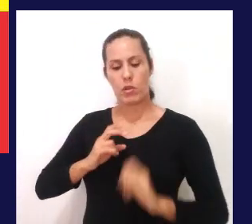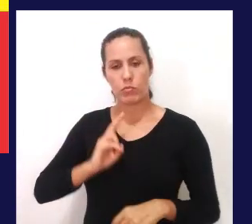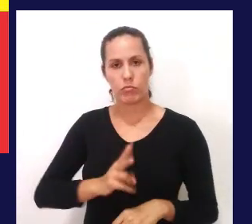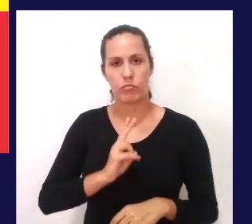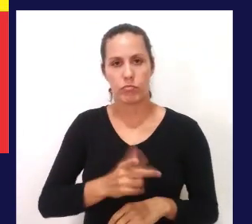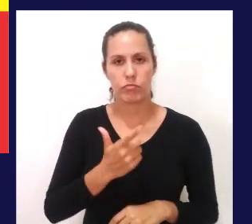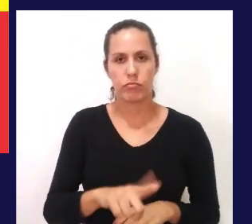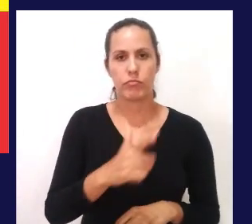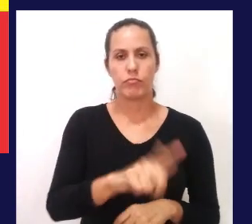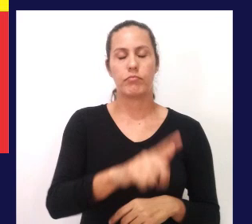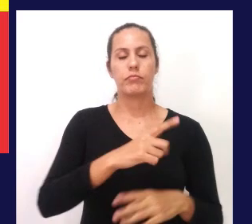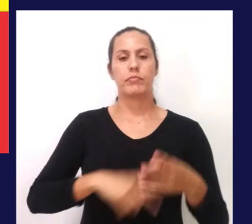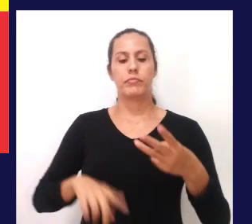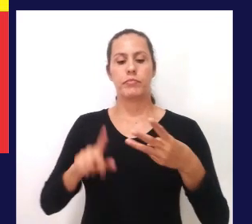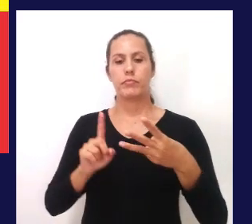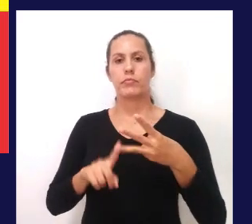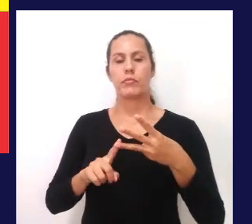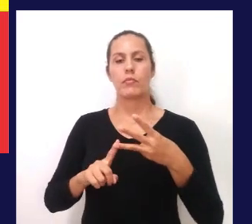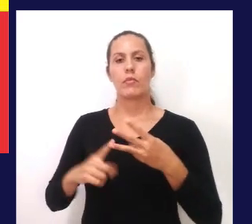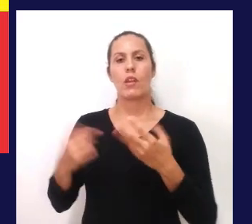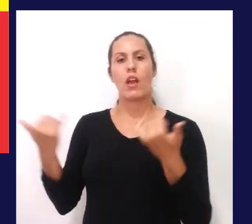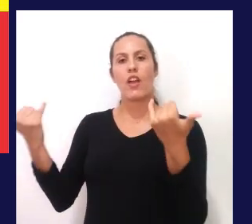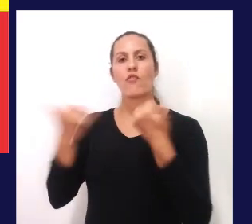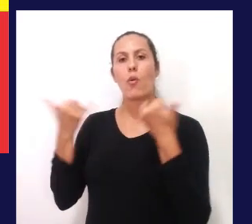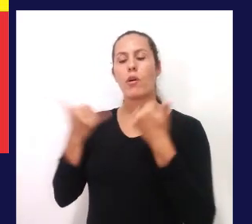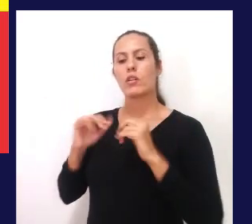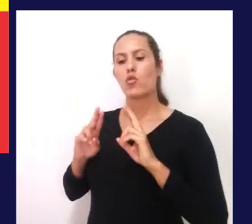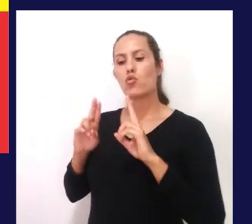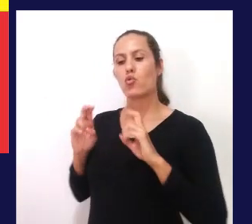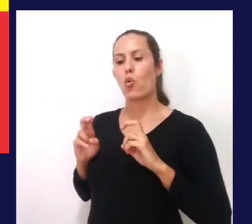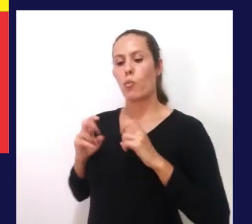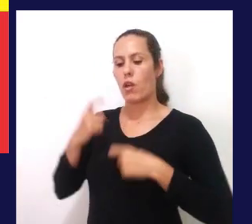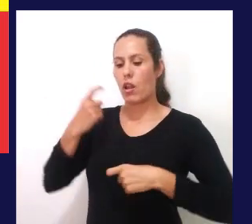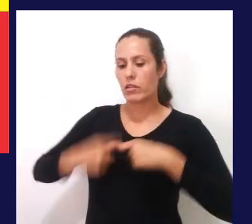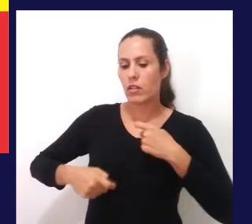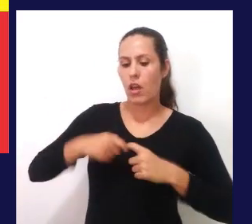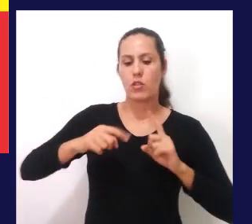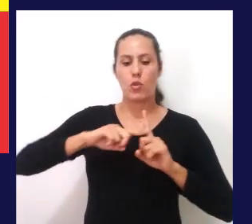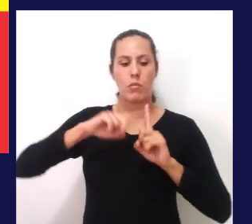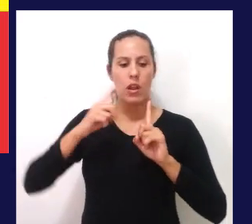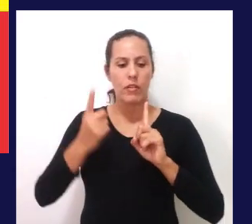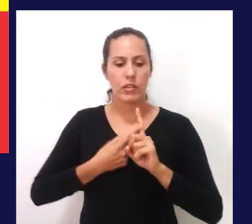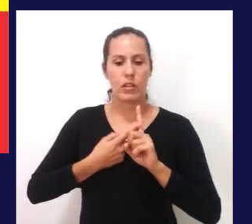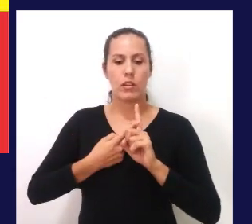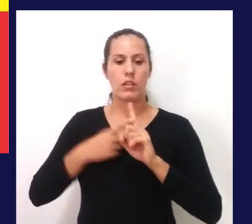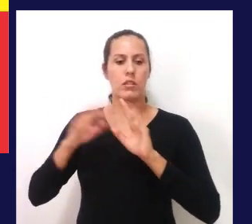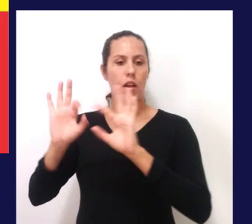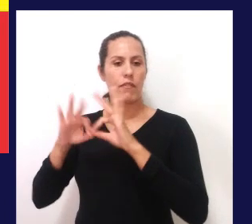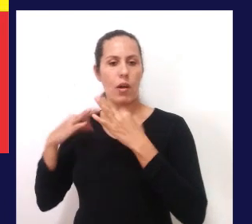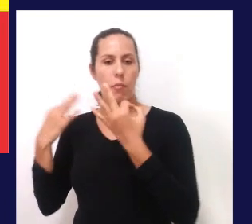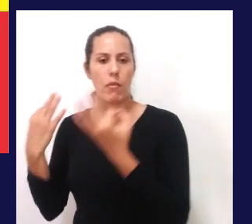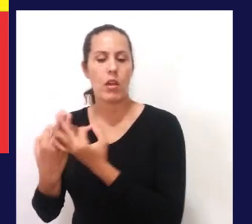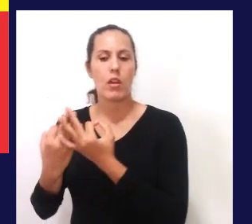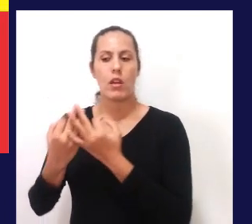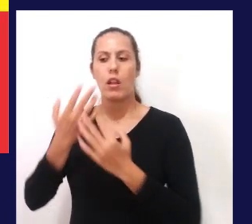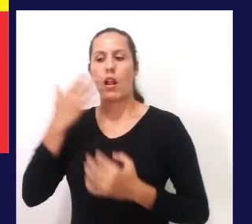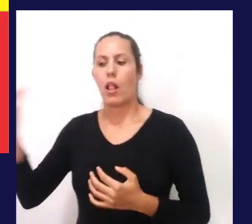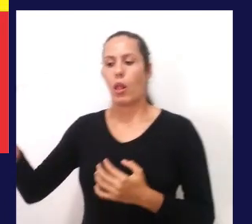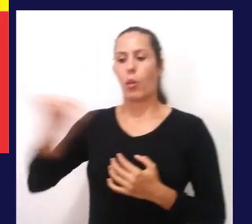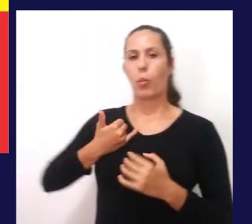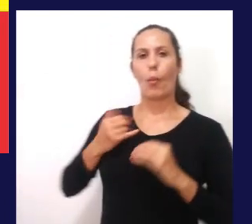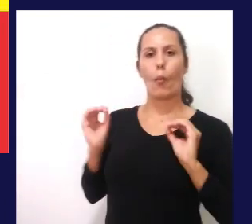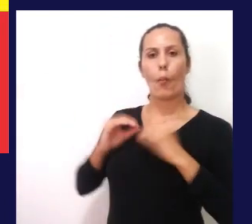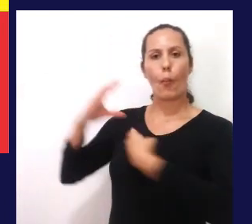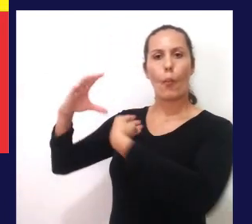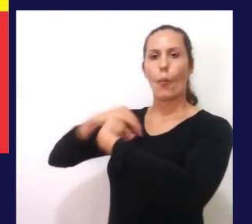comportamentos, privatização de informações sobre sexo e gravidez por parte de